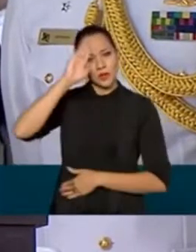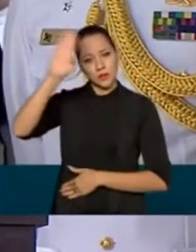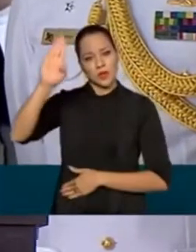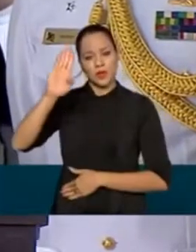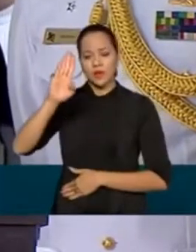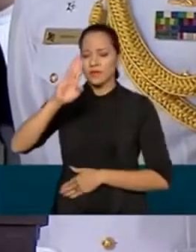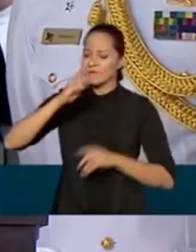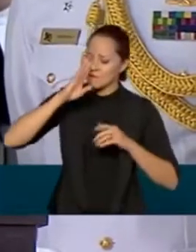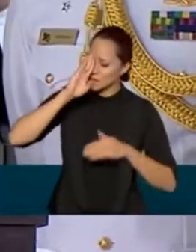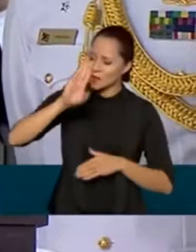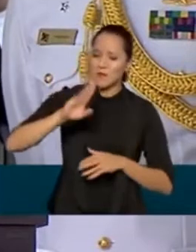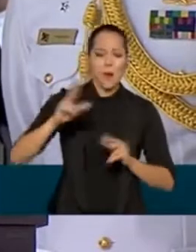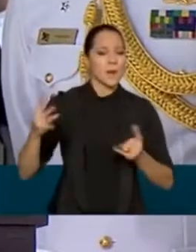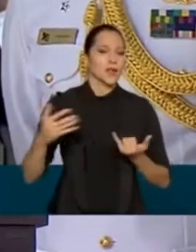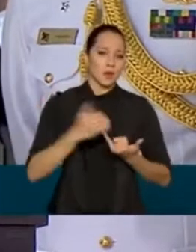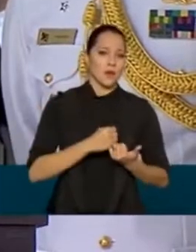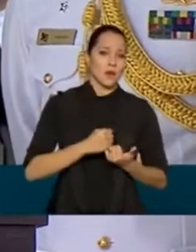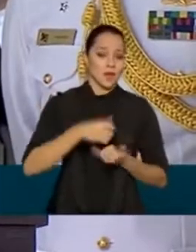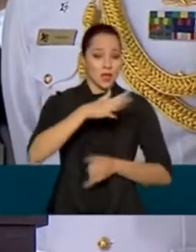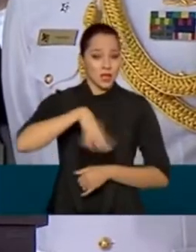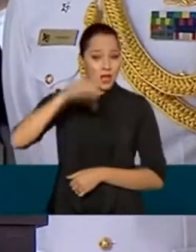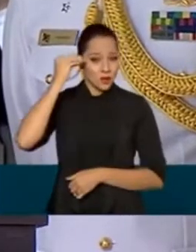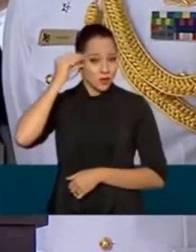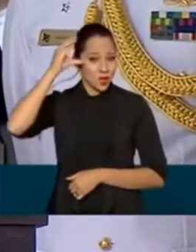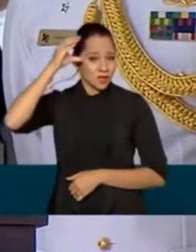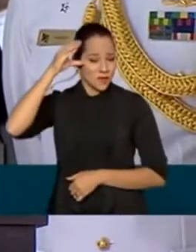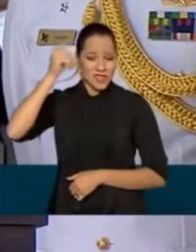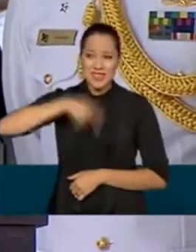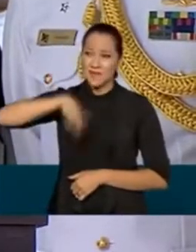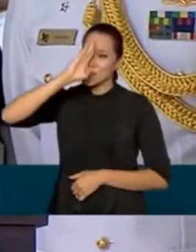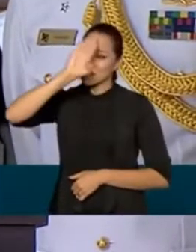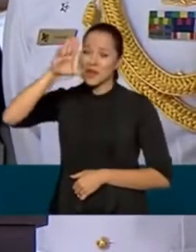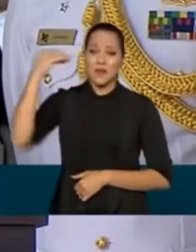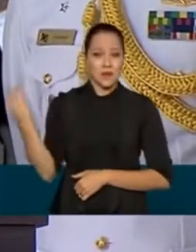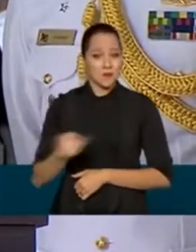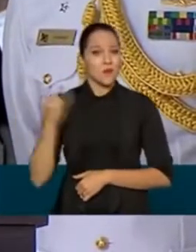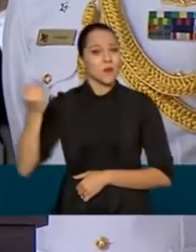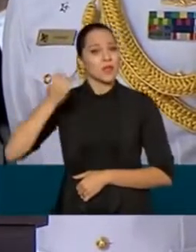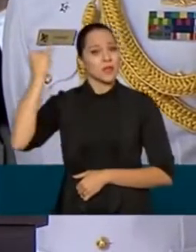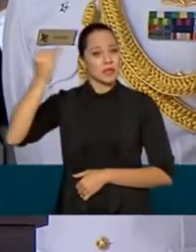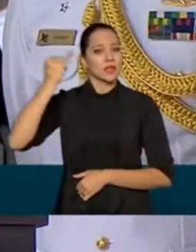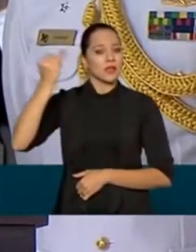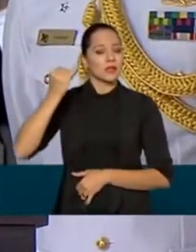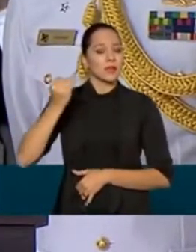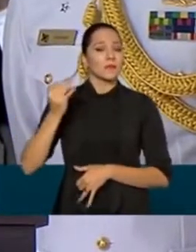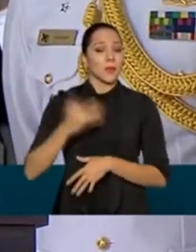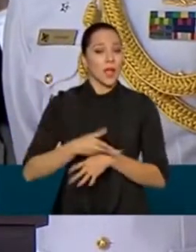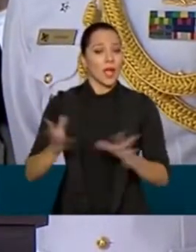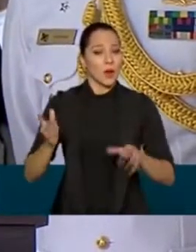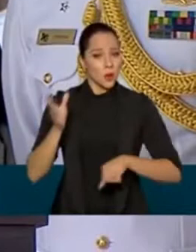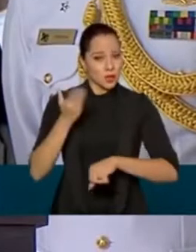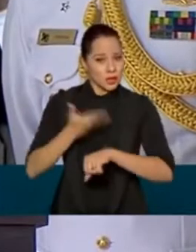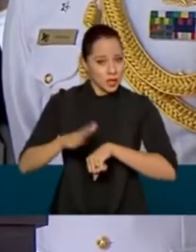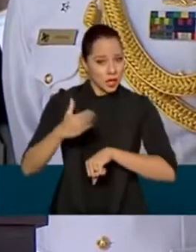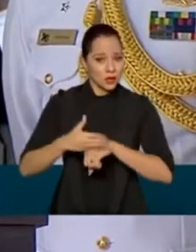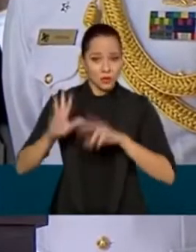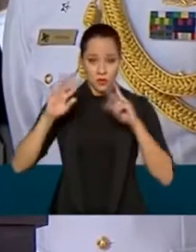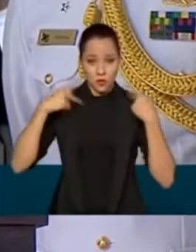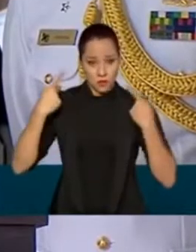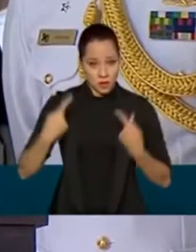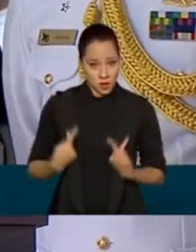maior patrimônio, em que, na era do conhecimento, tem destacada relevância a capacitação, tanto